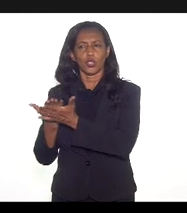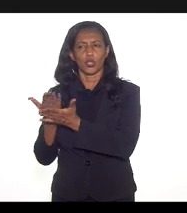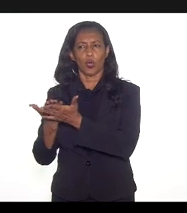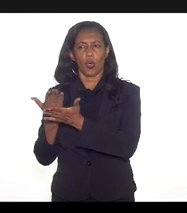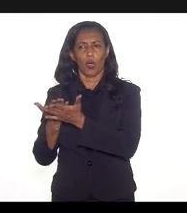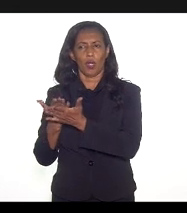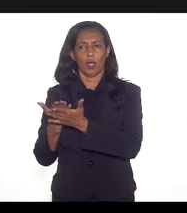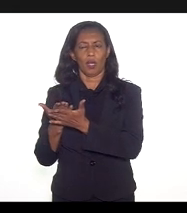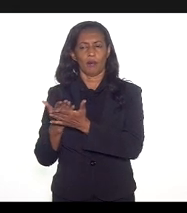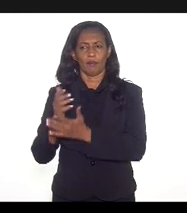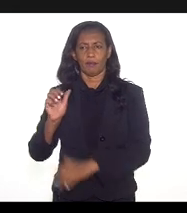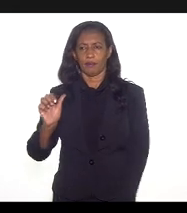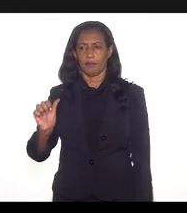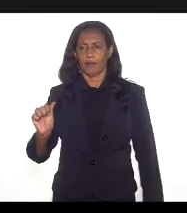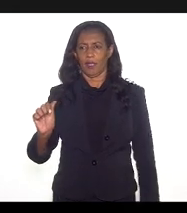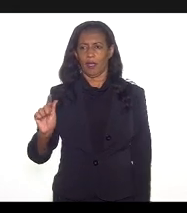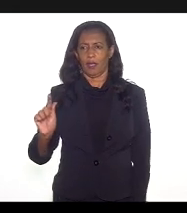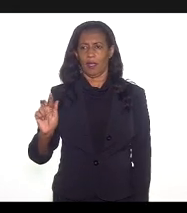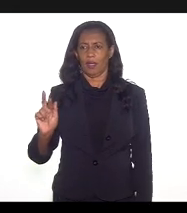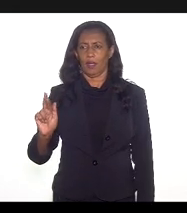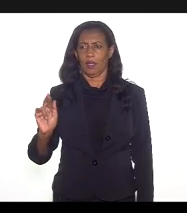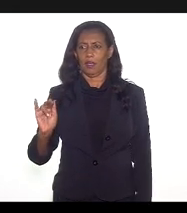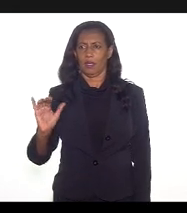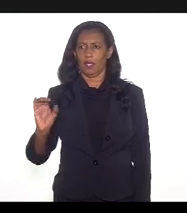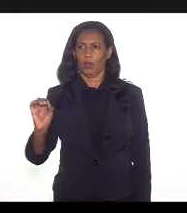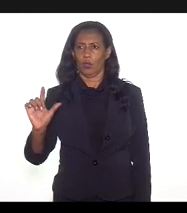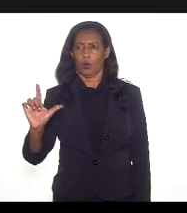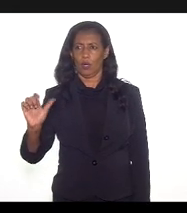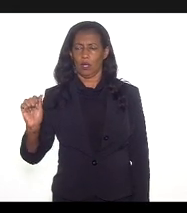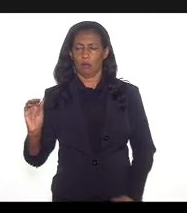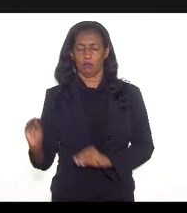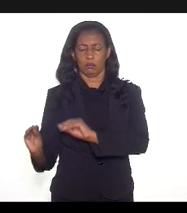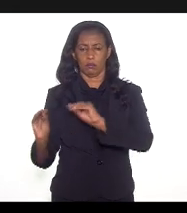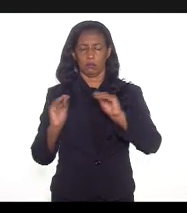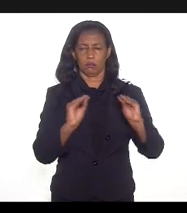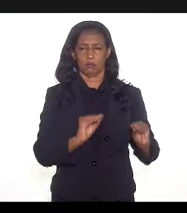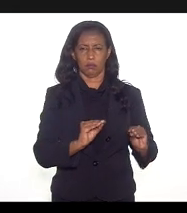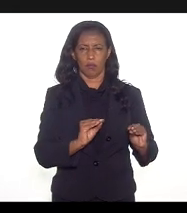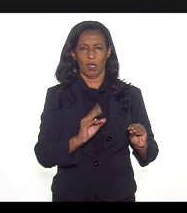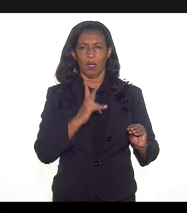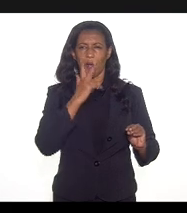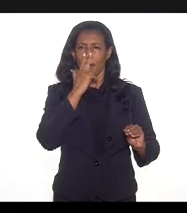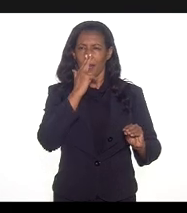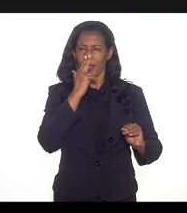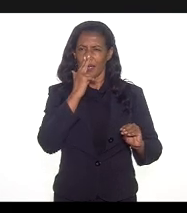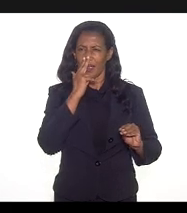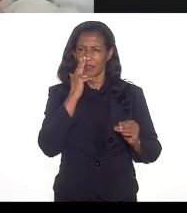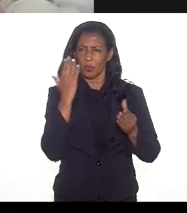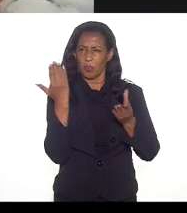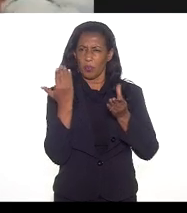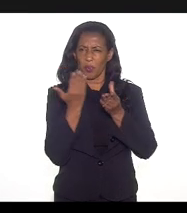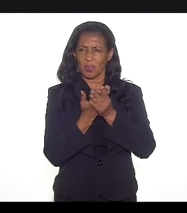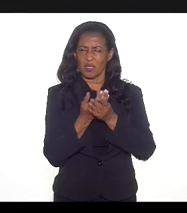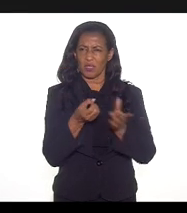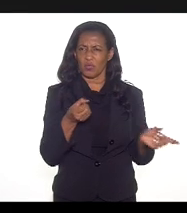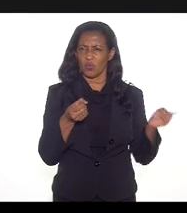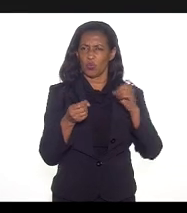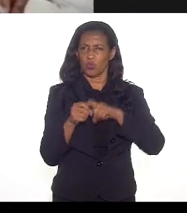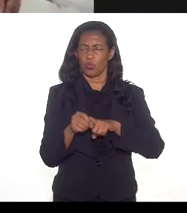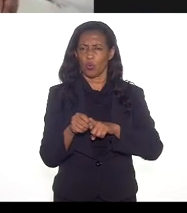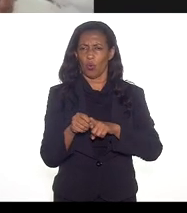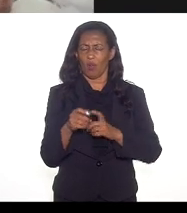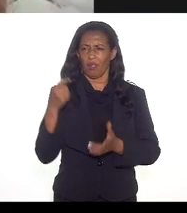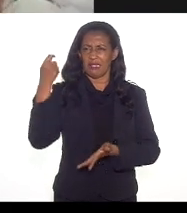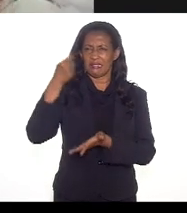UENF, não é? Porque, segundo informações do reitor, o processo voltou, estagnou e agora as